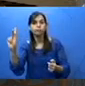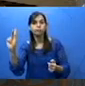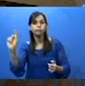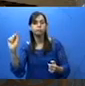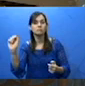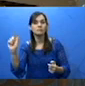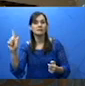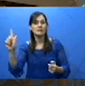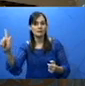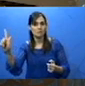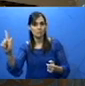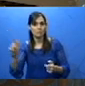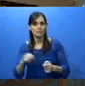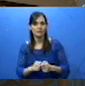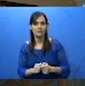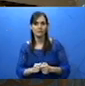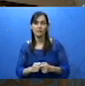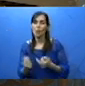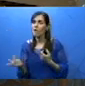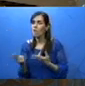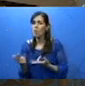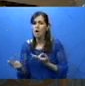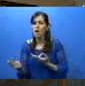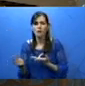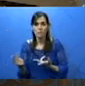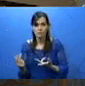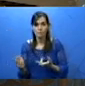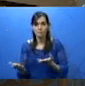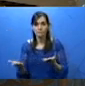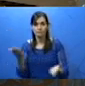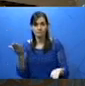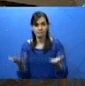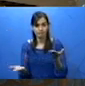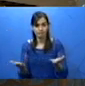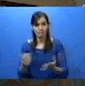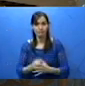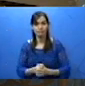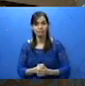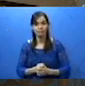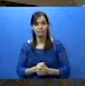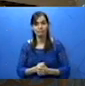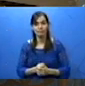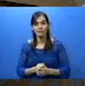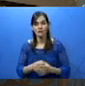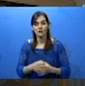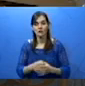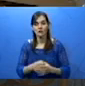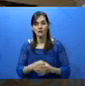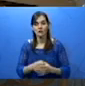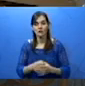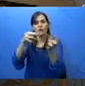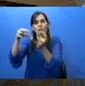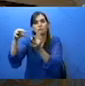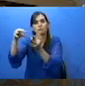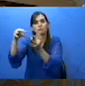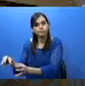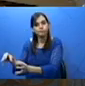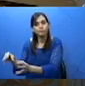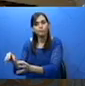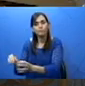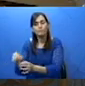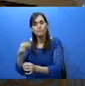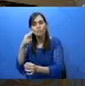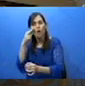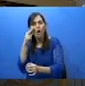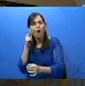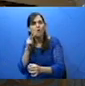balança é a mesma coisa que 1 quilo. Certo? Se eu retirar ela daqui, tirar ela agora, vocês vão